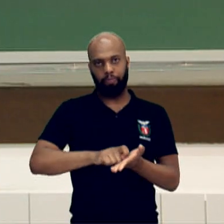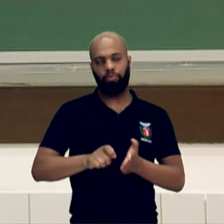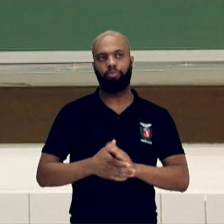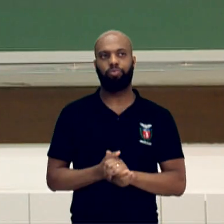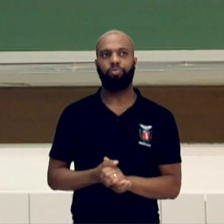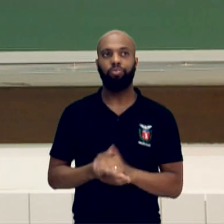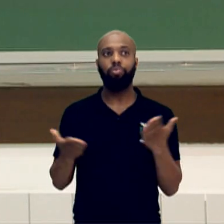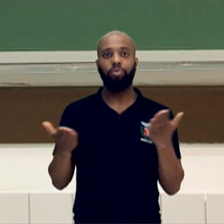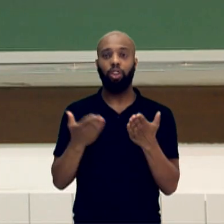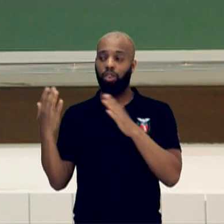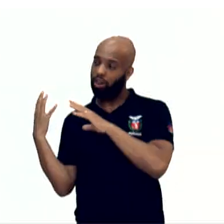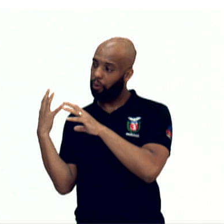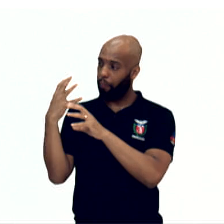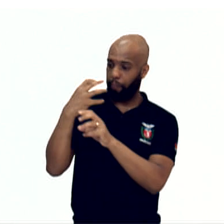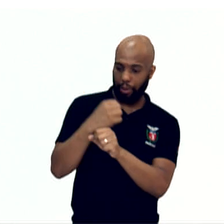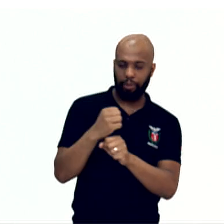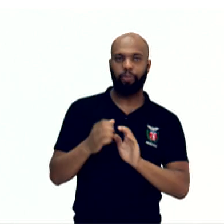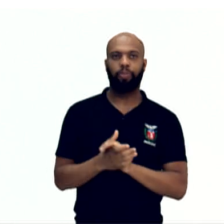Então vamos retomar.